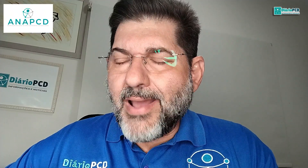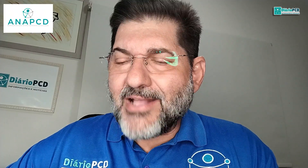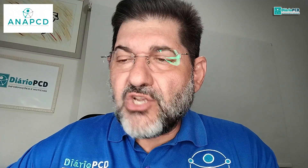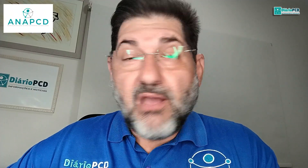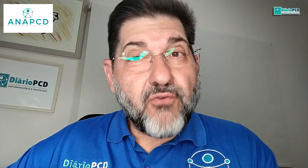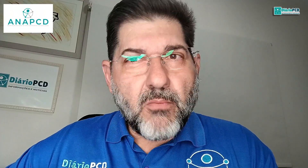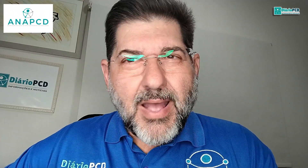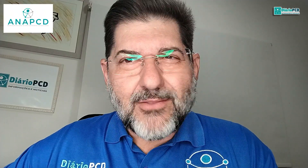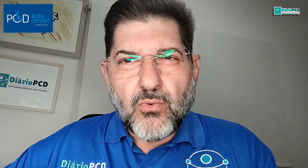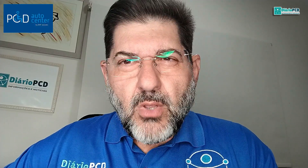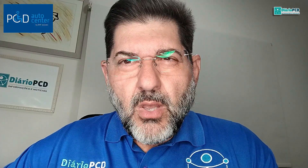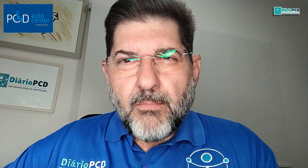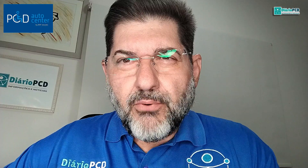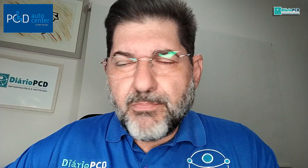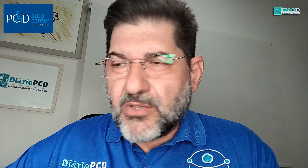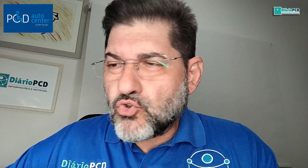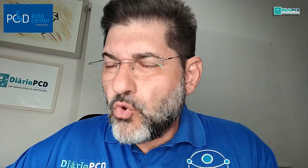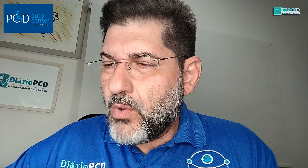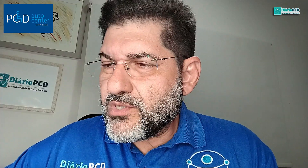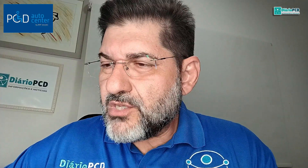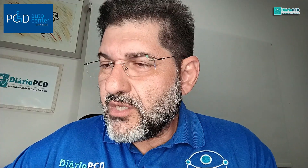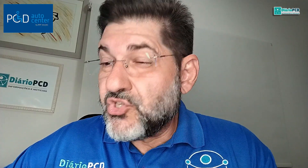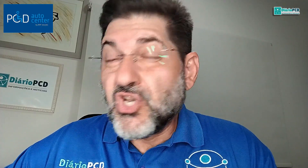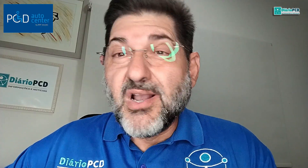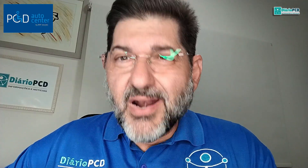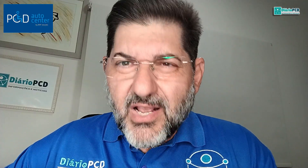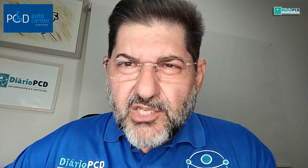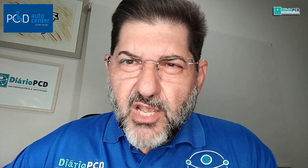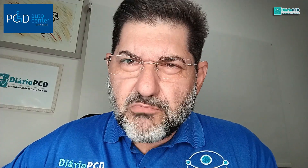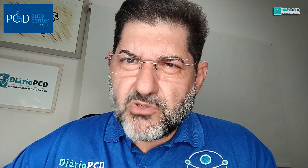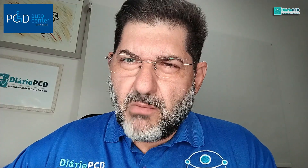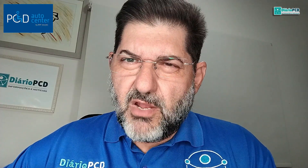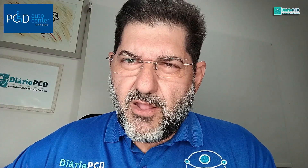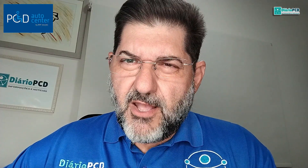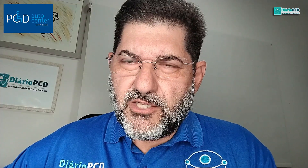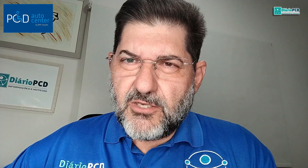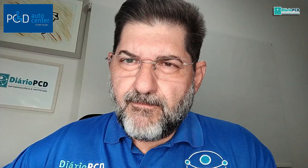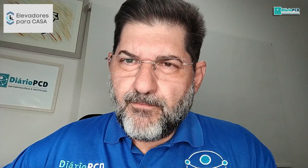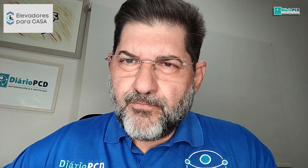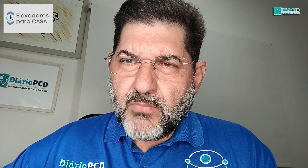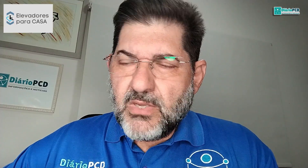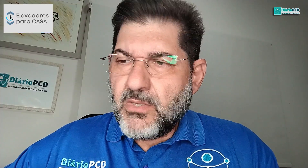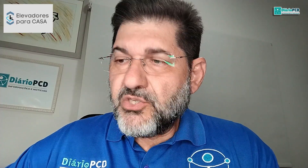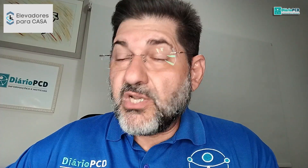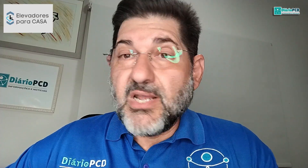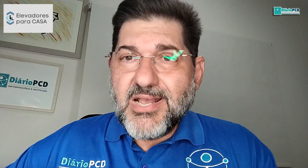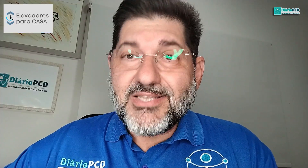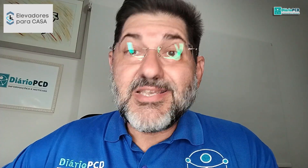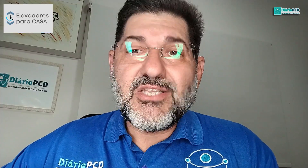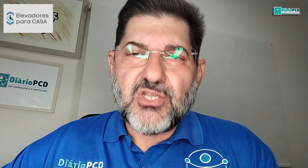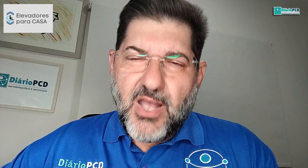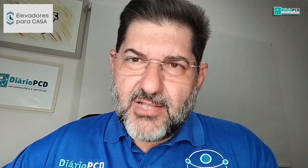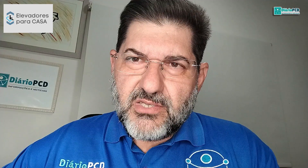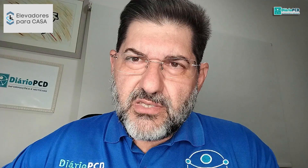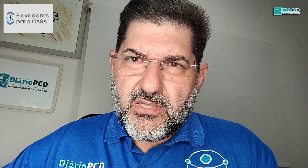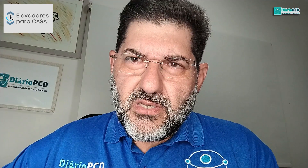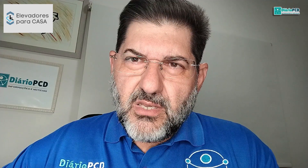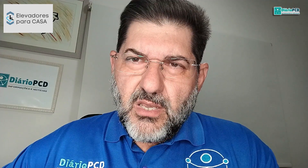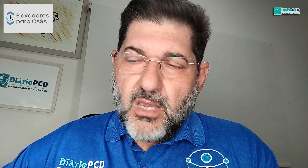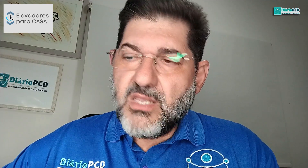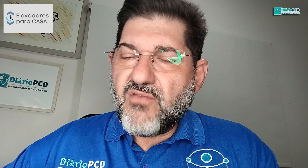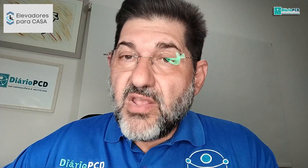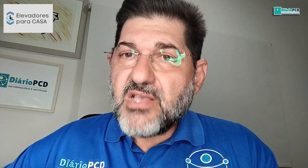O CONAD ele é formado por pessoas de grande responsabilidade, de grandes